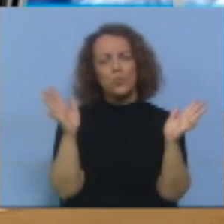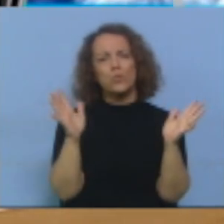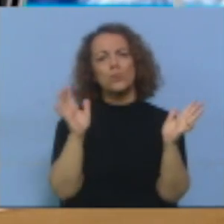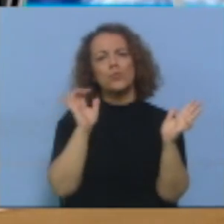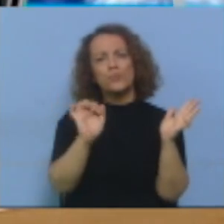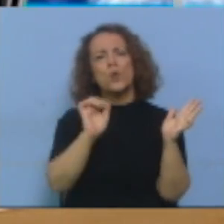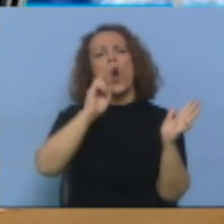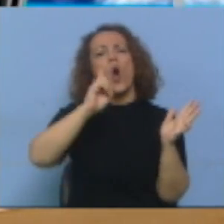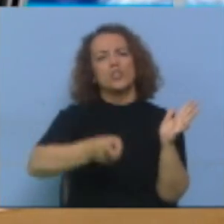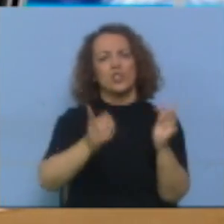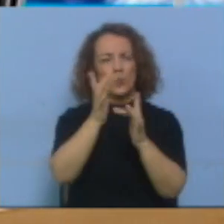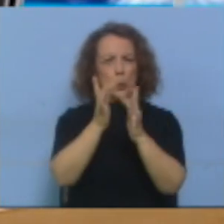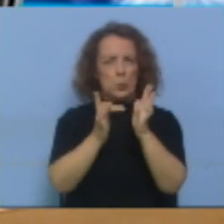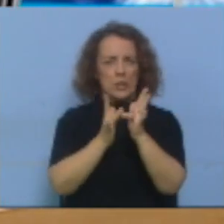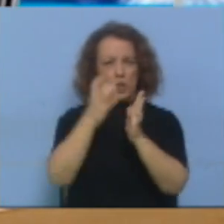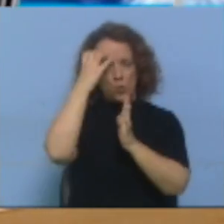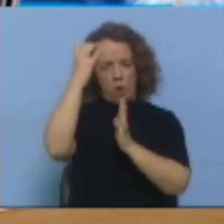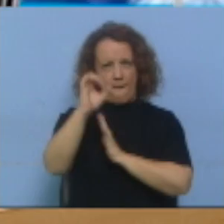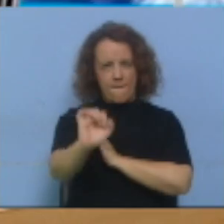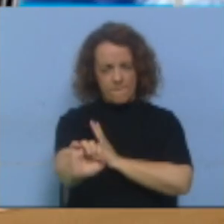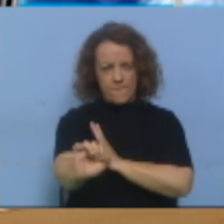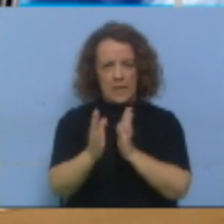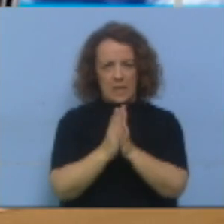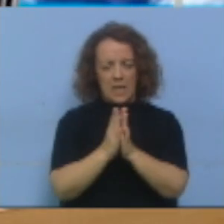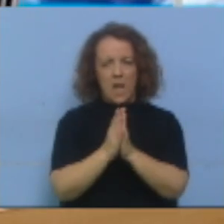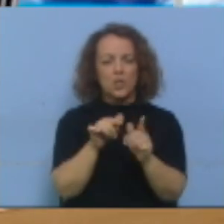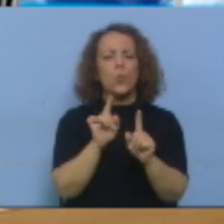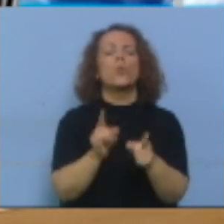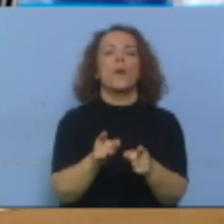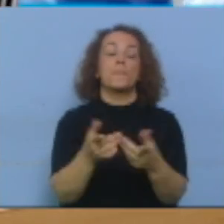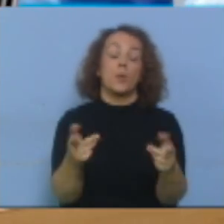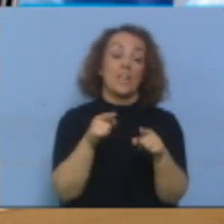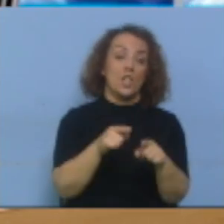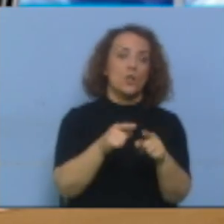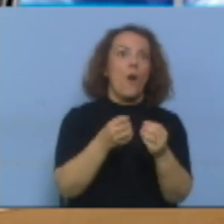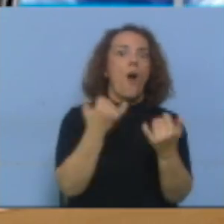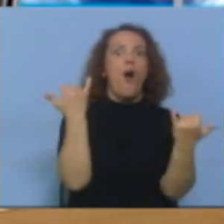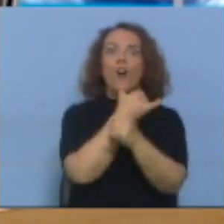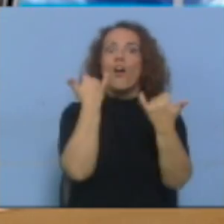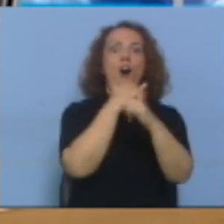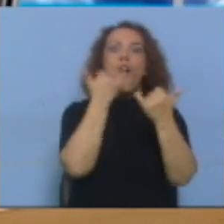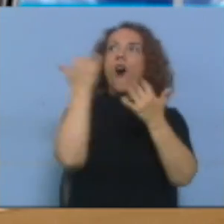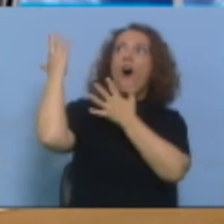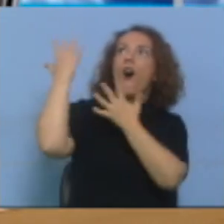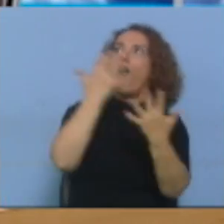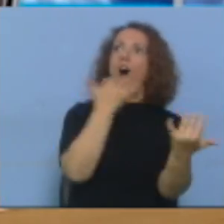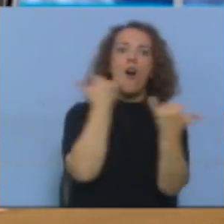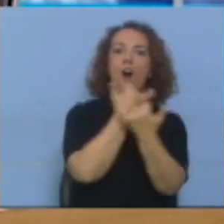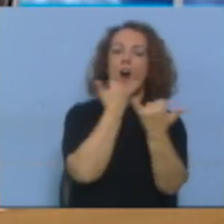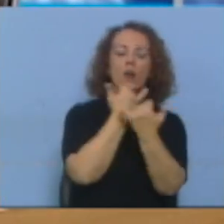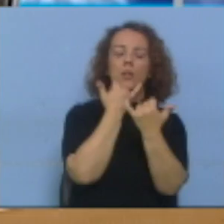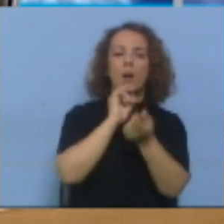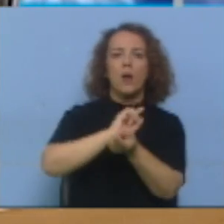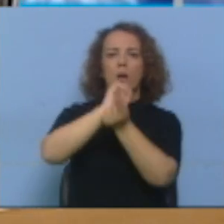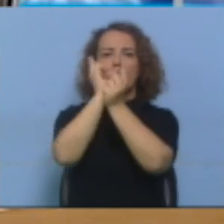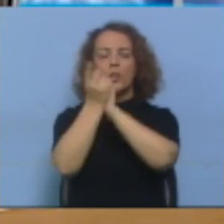de glória, que depois contrasta com o Evangelho da Paixão que vamos ler a seguir. Portanto, é uma celebração em que lemos dois